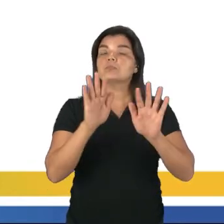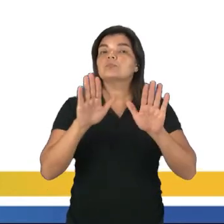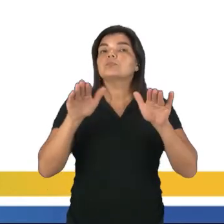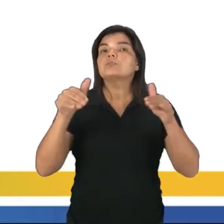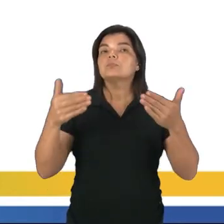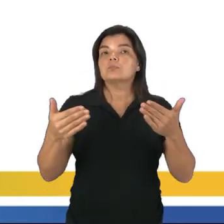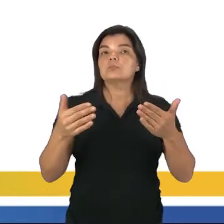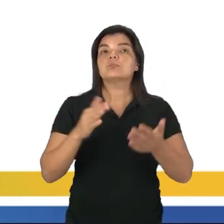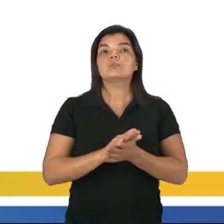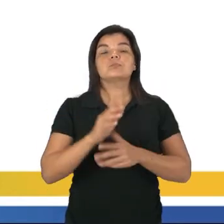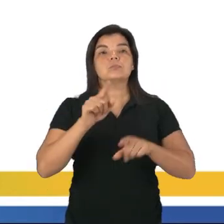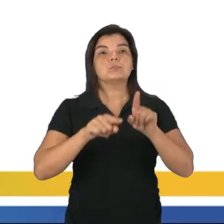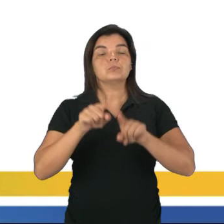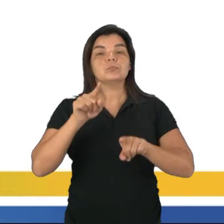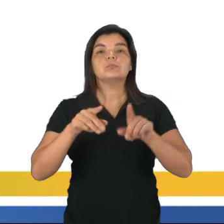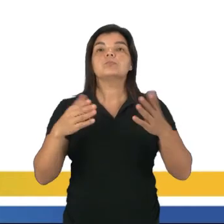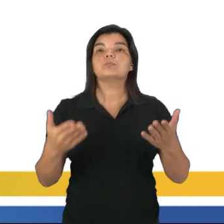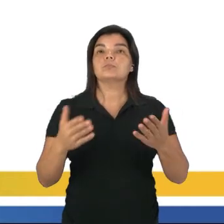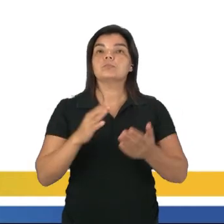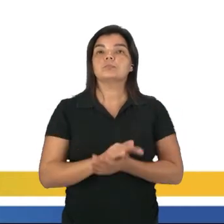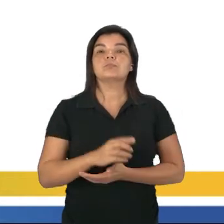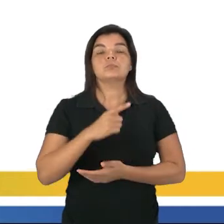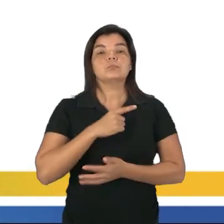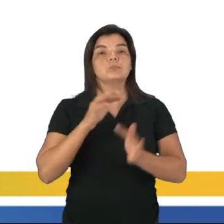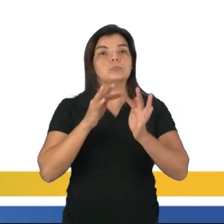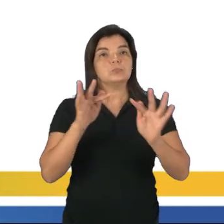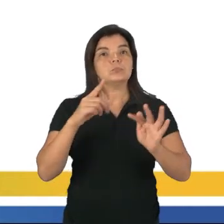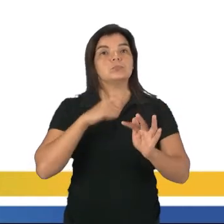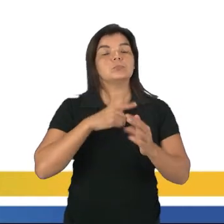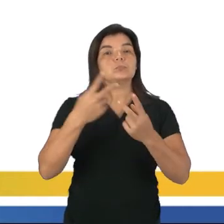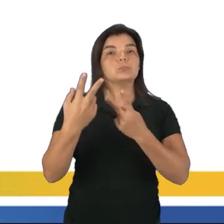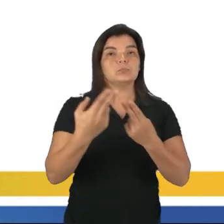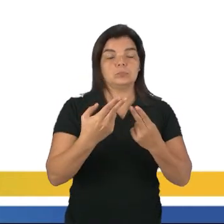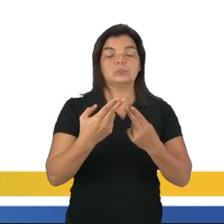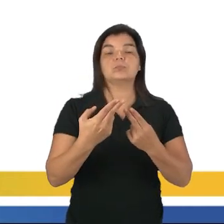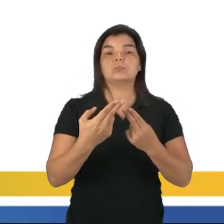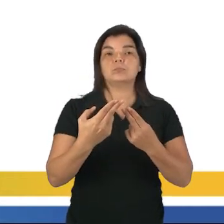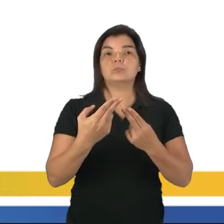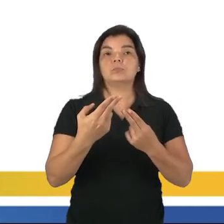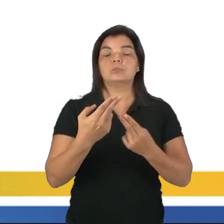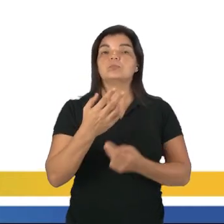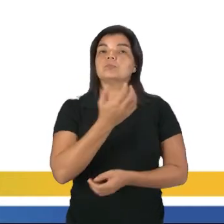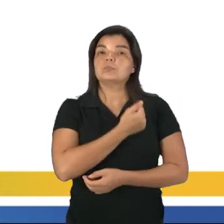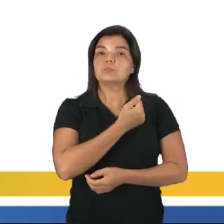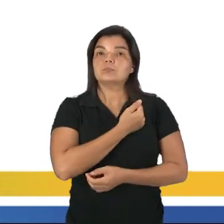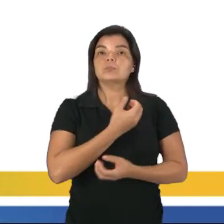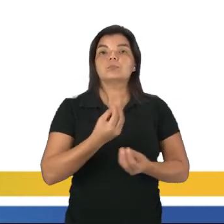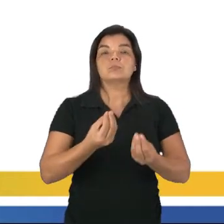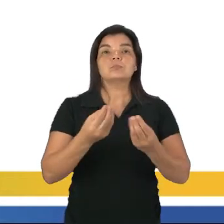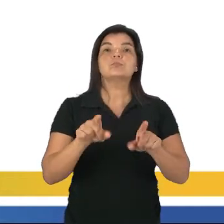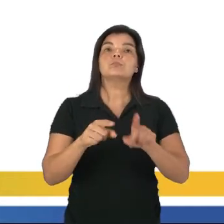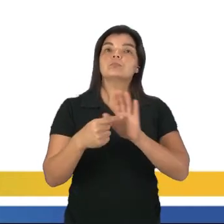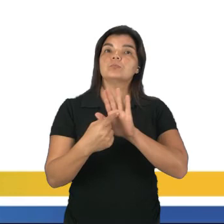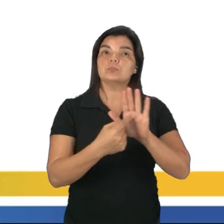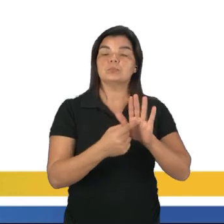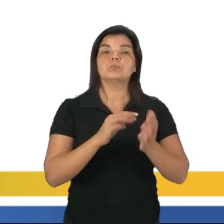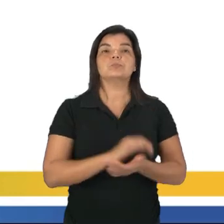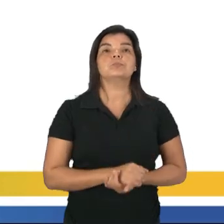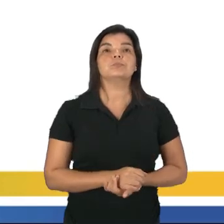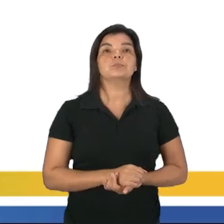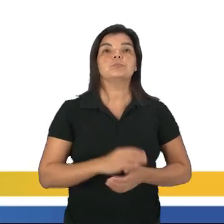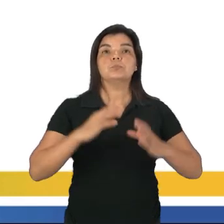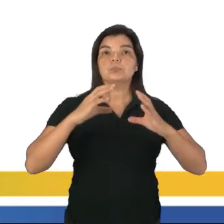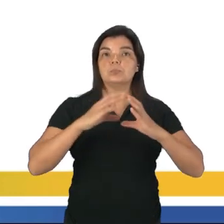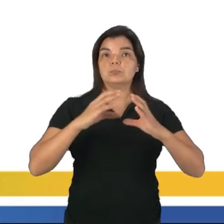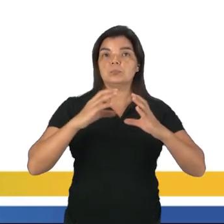qual é o valor que a variável vai assumir para que a função seja igualada a esse valor que a questão me dá. A questão diz